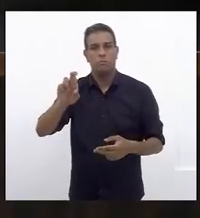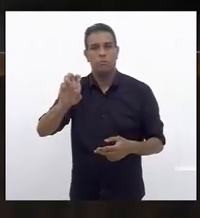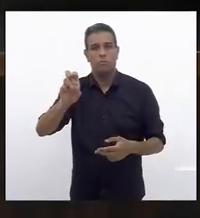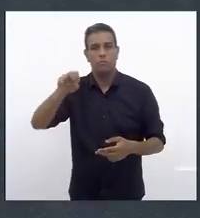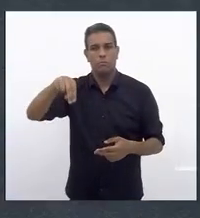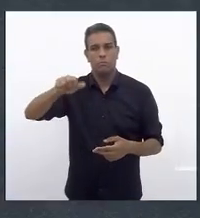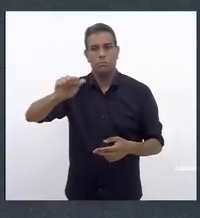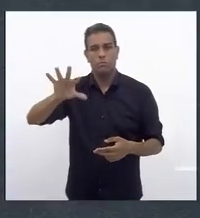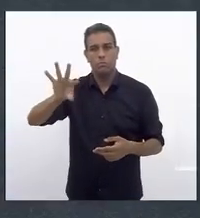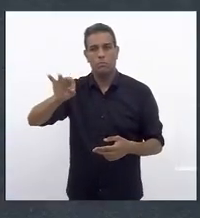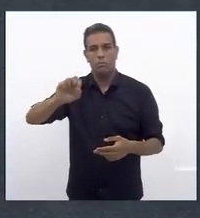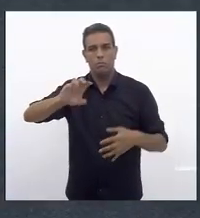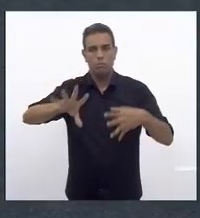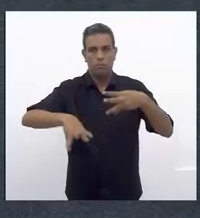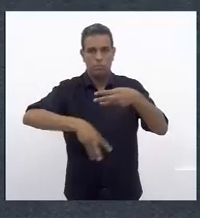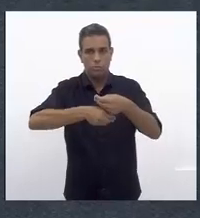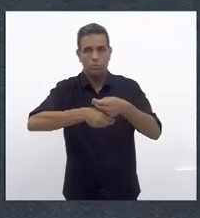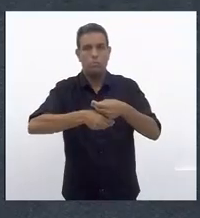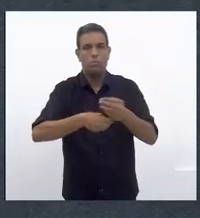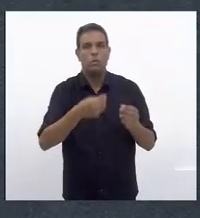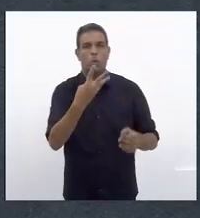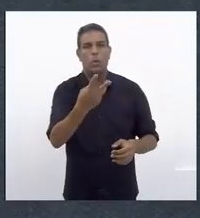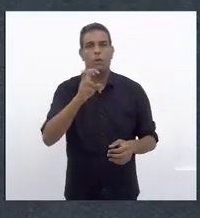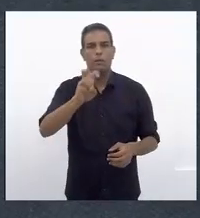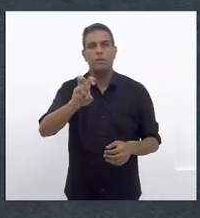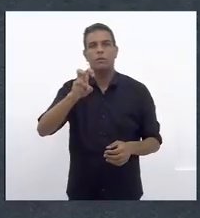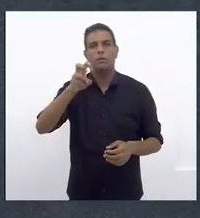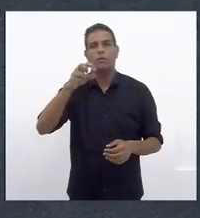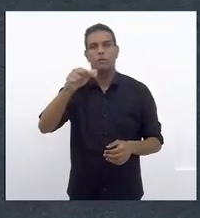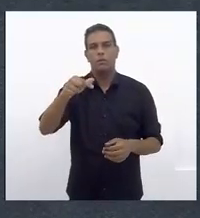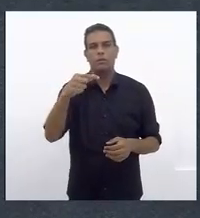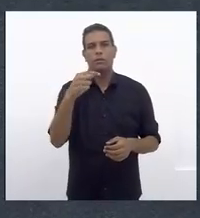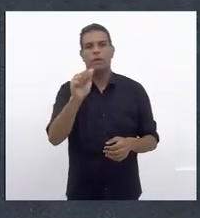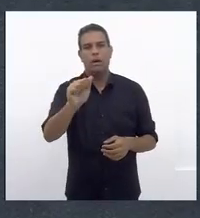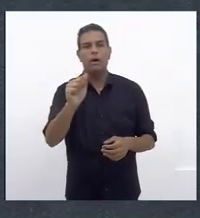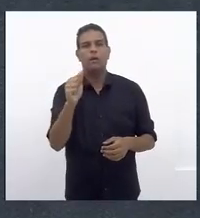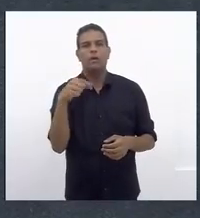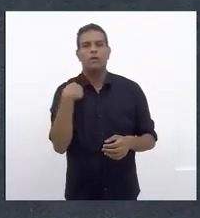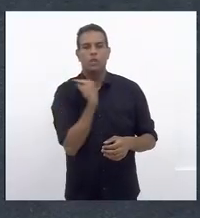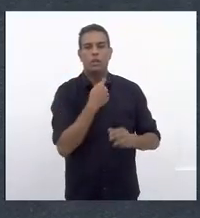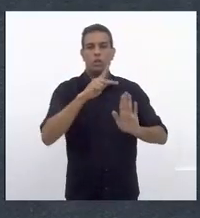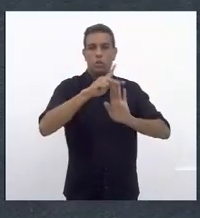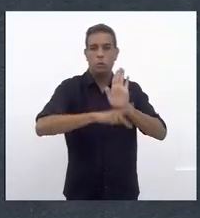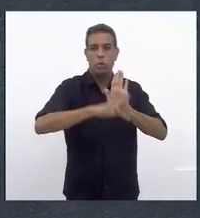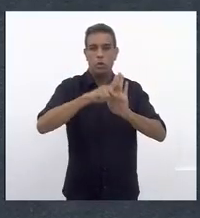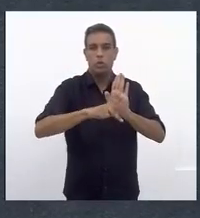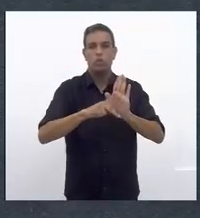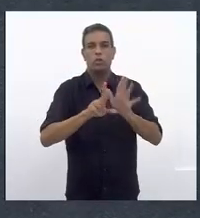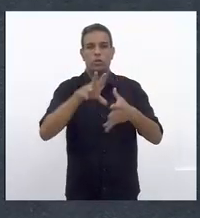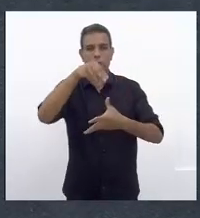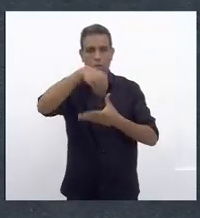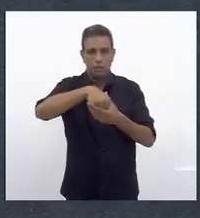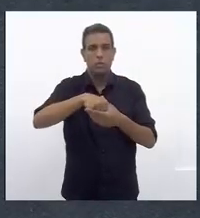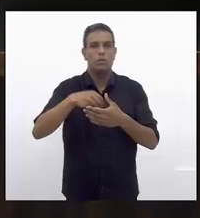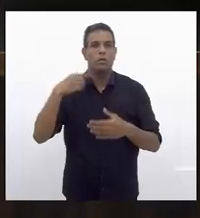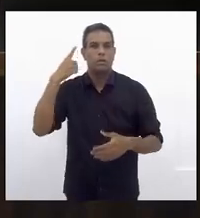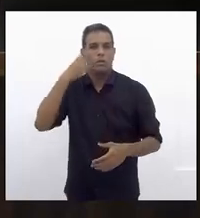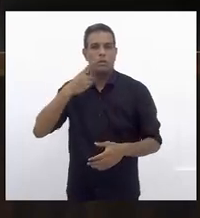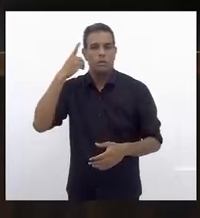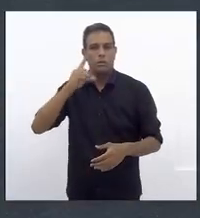só queria consignar com a autoria do 4375A, que é o nosso projeto, que não apareceu aqui, do Flávio Serafini.